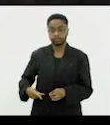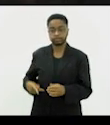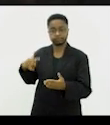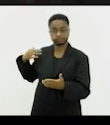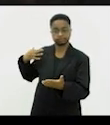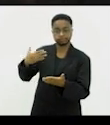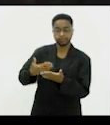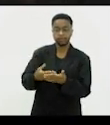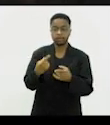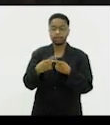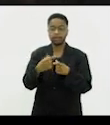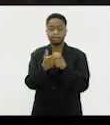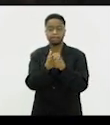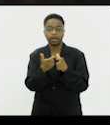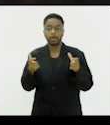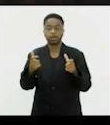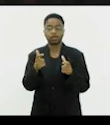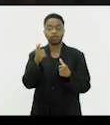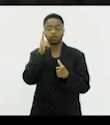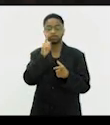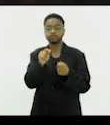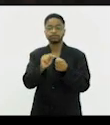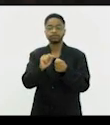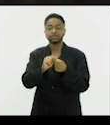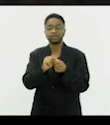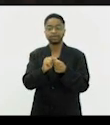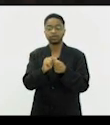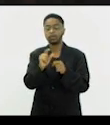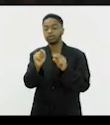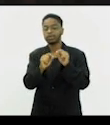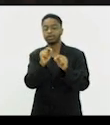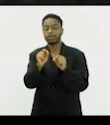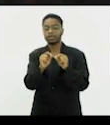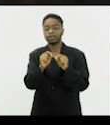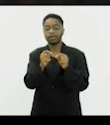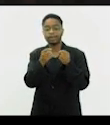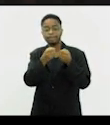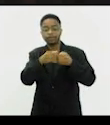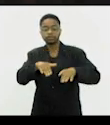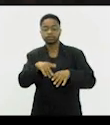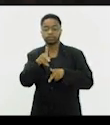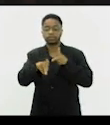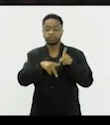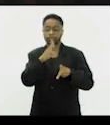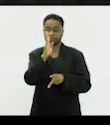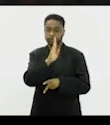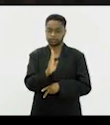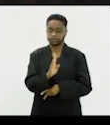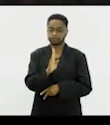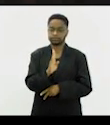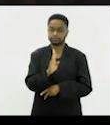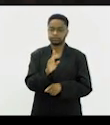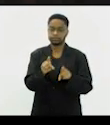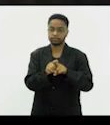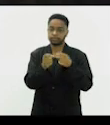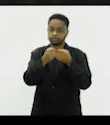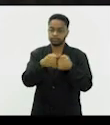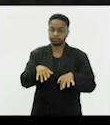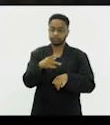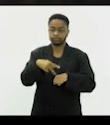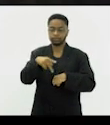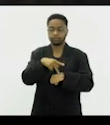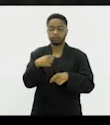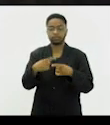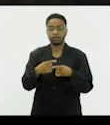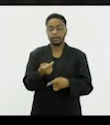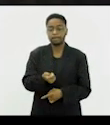cuja maioria conseguiu fazer muito mal ao povo brasileiro e ao nosso país. Muito mal. Poucos